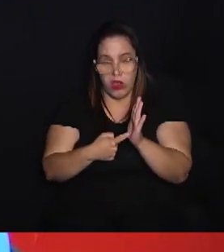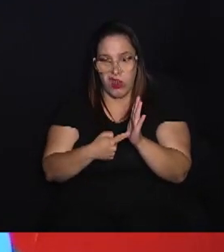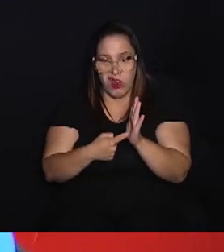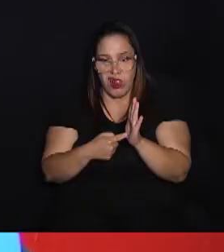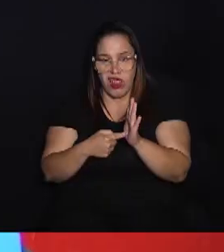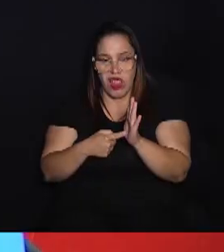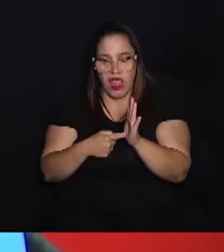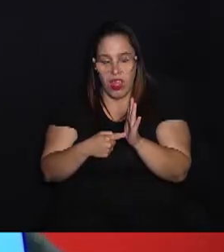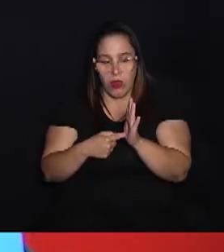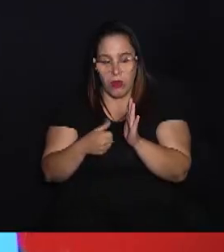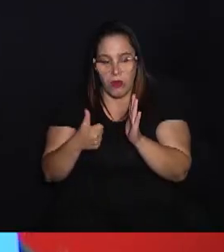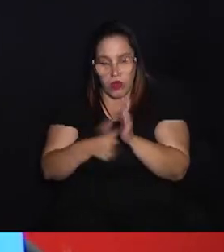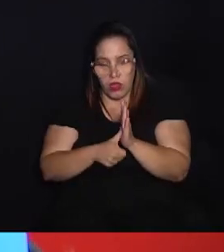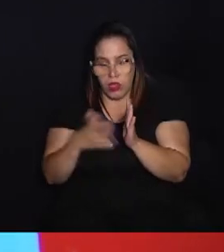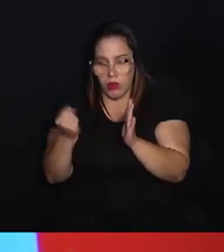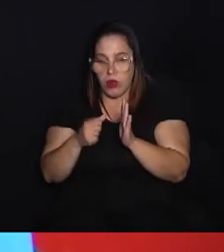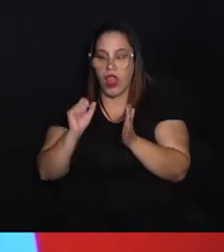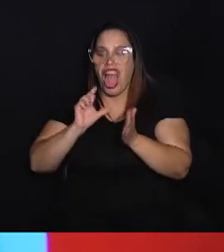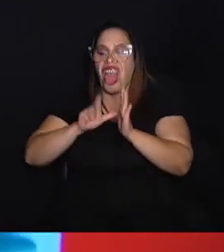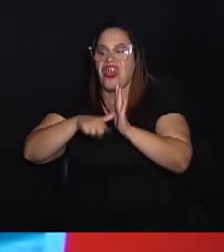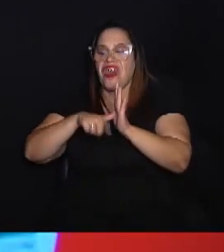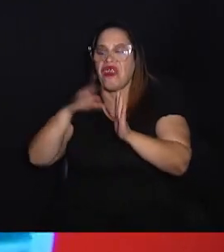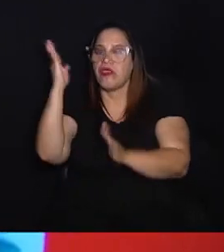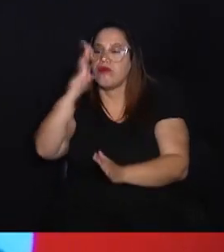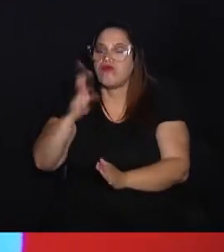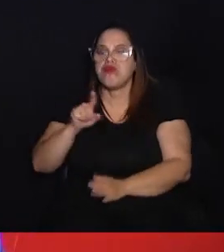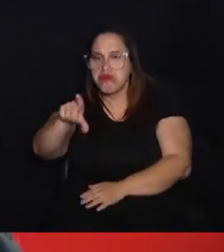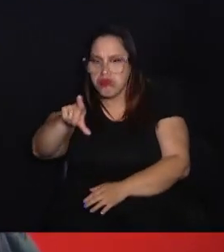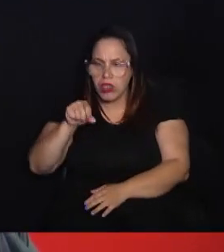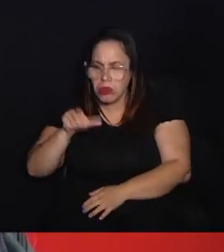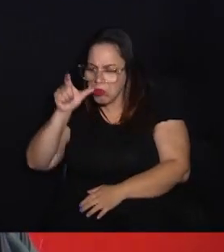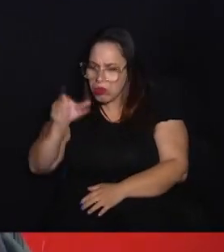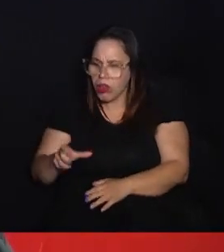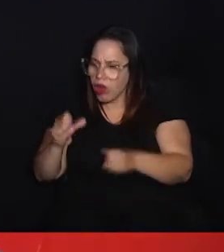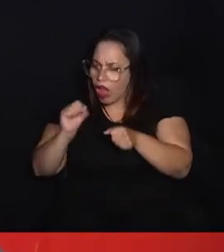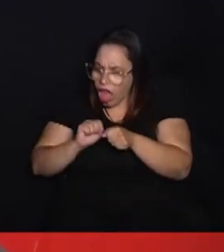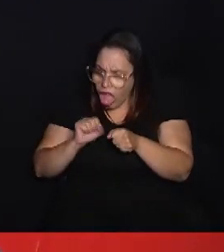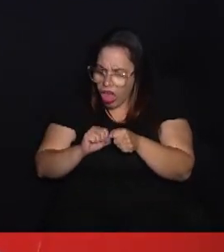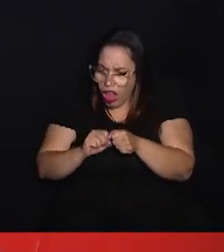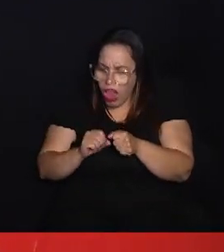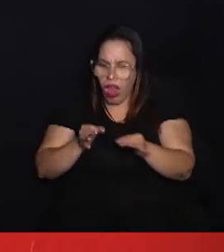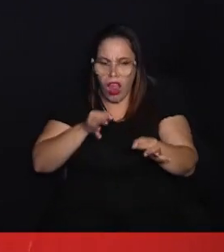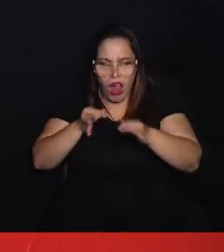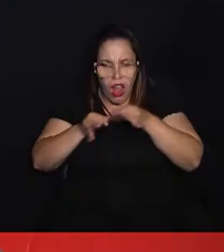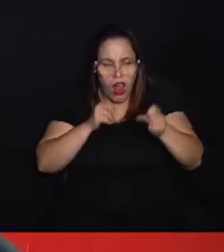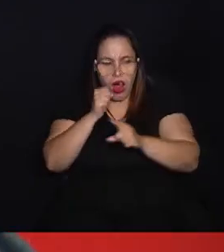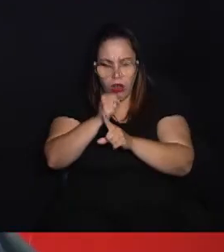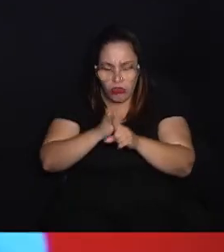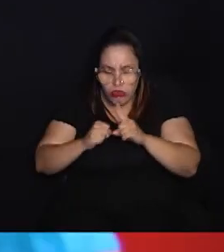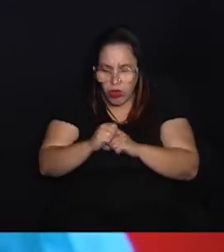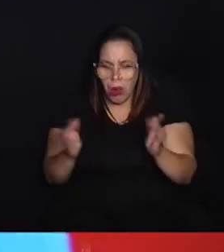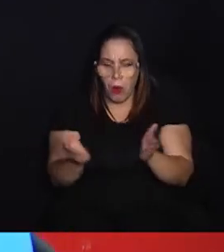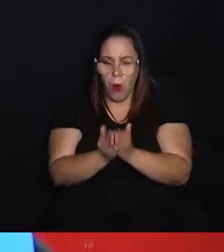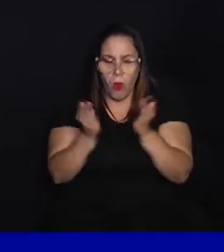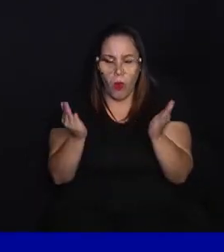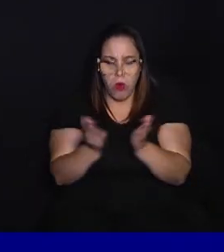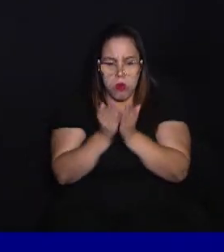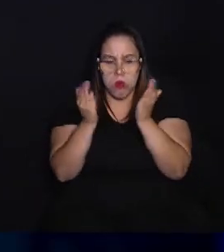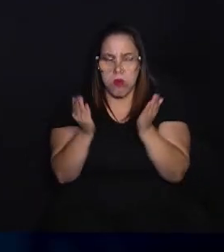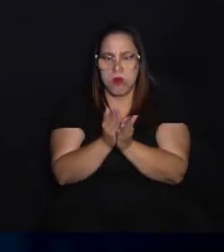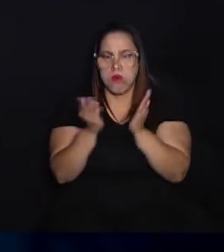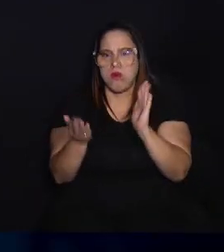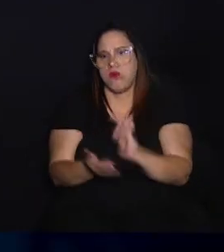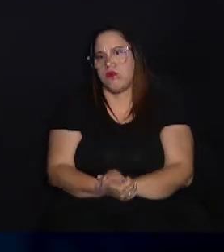Brasil. Por quê? Tem que escolher um candidato que faça ajuda para os pobres, para o povo.